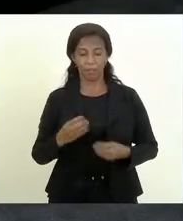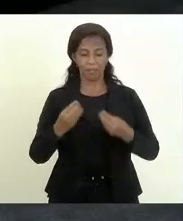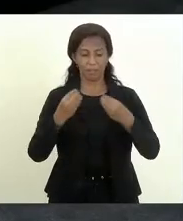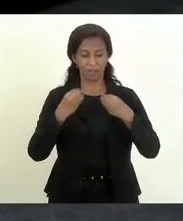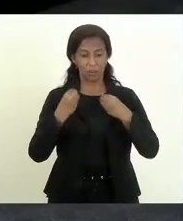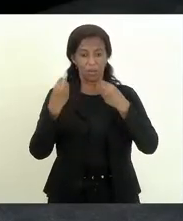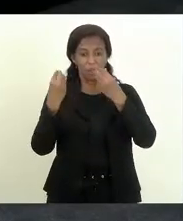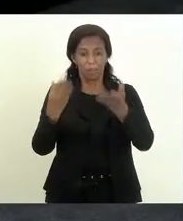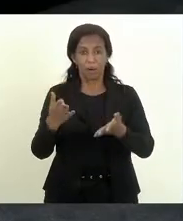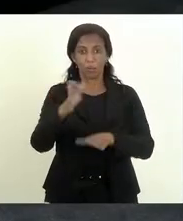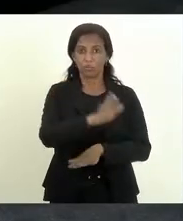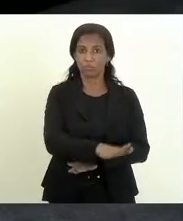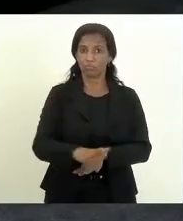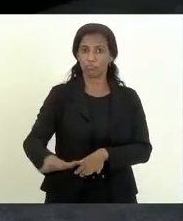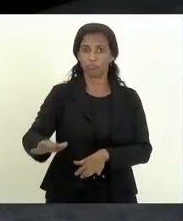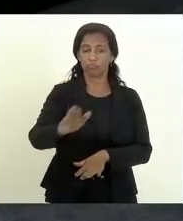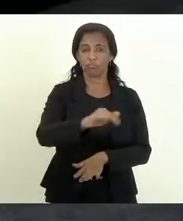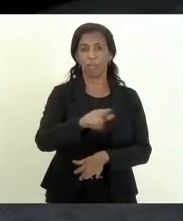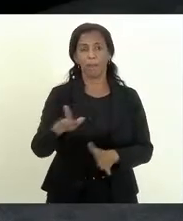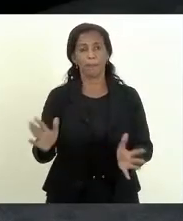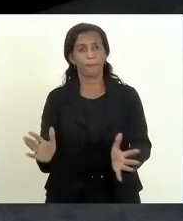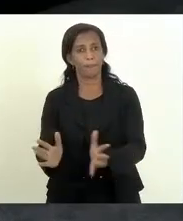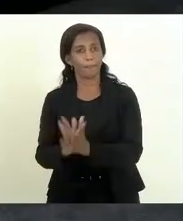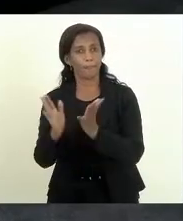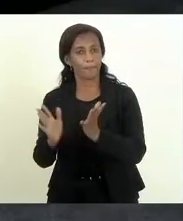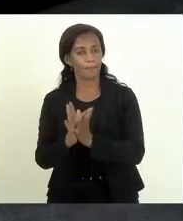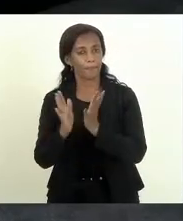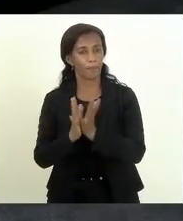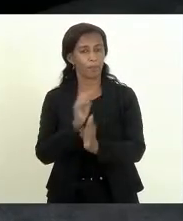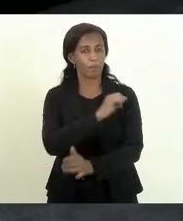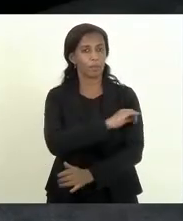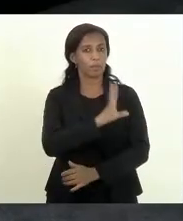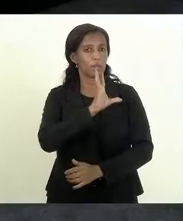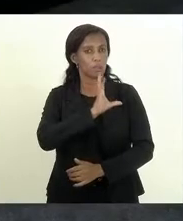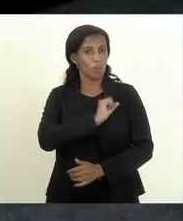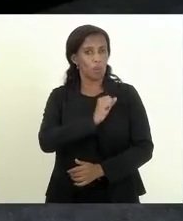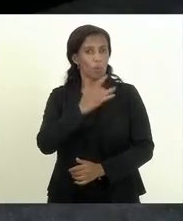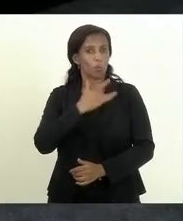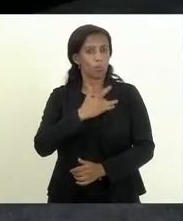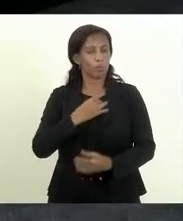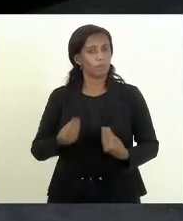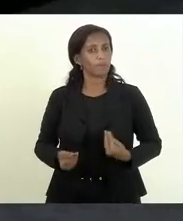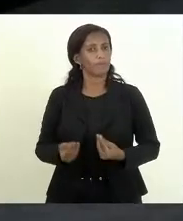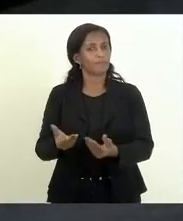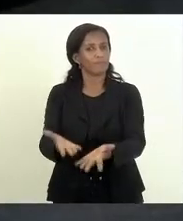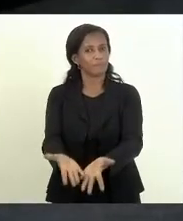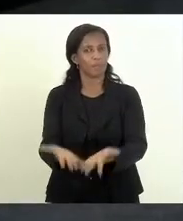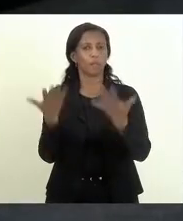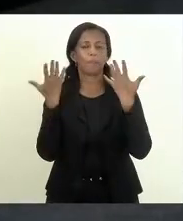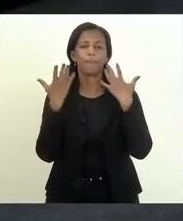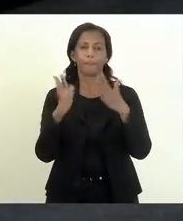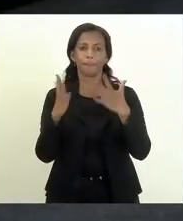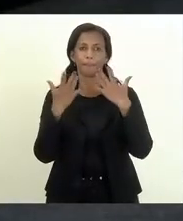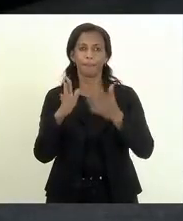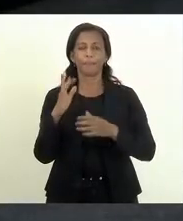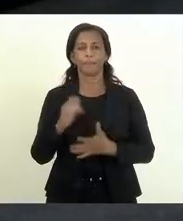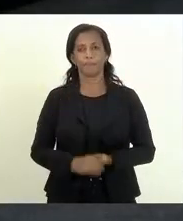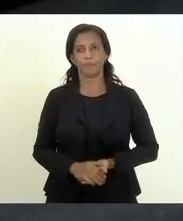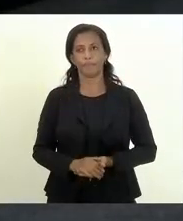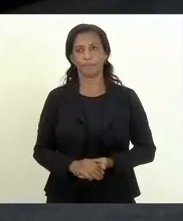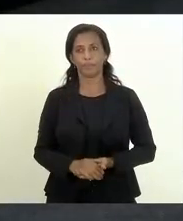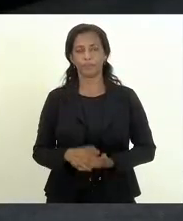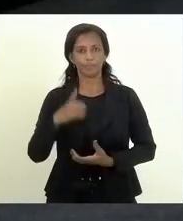transmitir para aquelas crianças do subúrbio do Rio de Janeiro seu amor e sua generosidade. Então, parabéns ao deputado